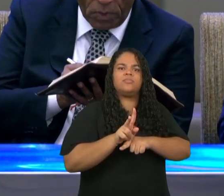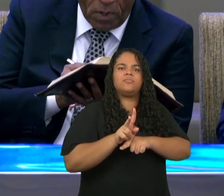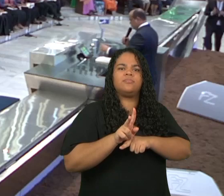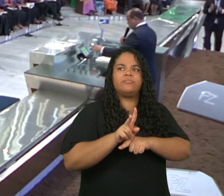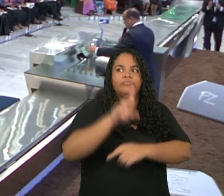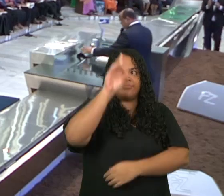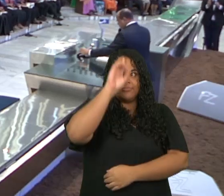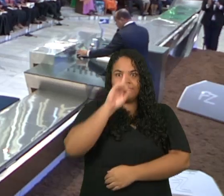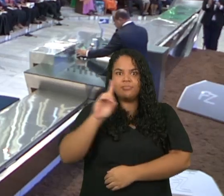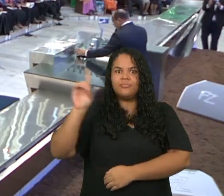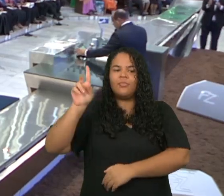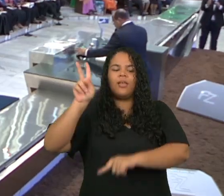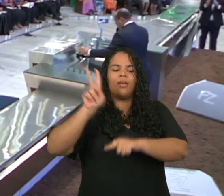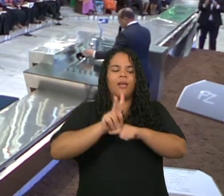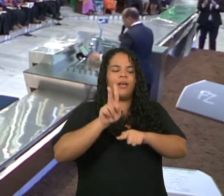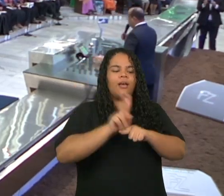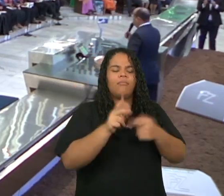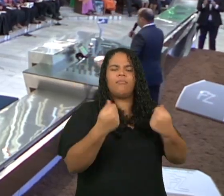Deus,